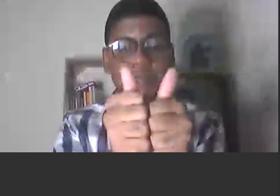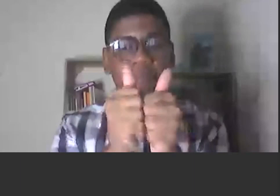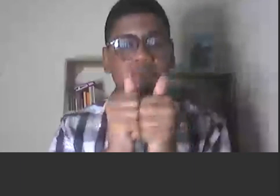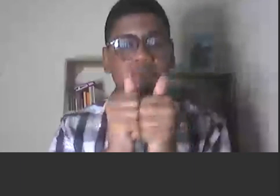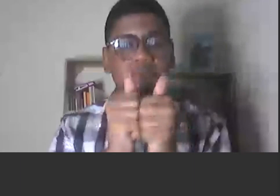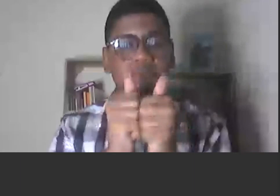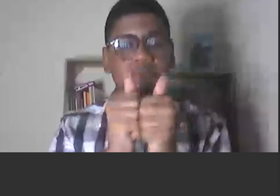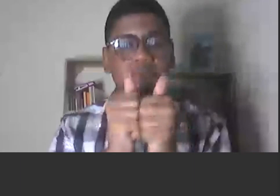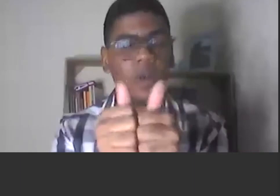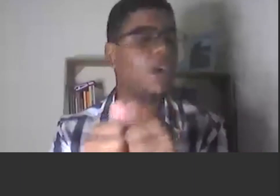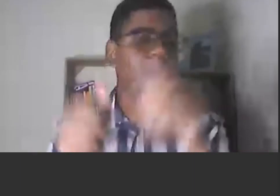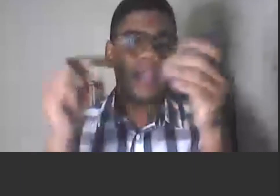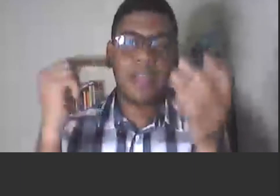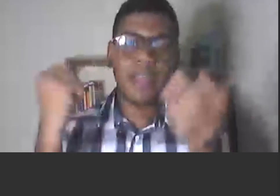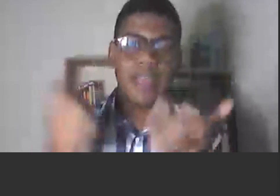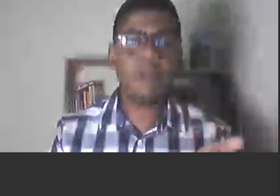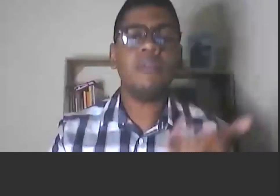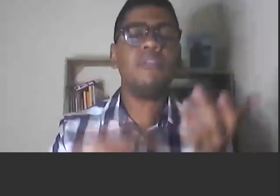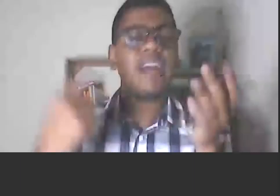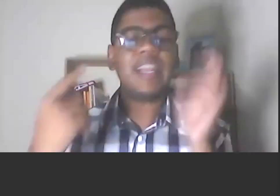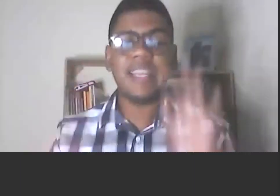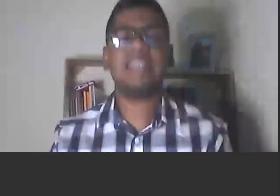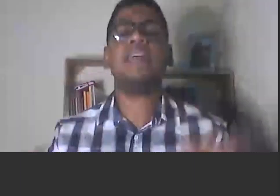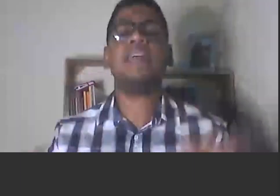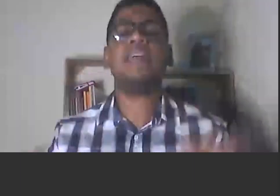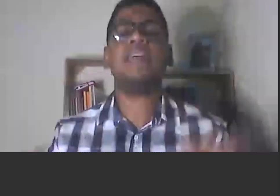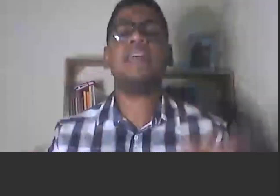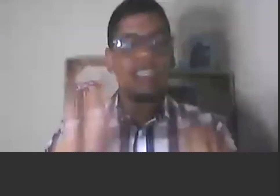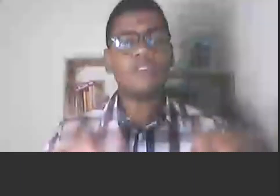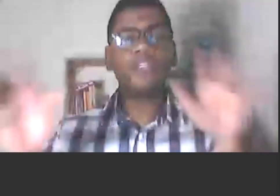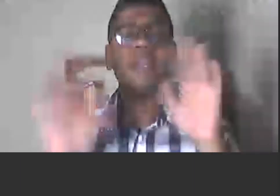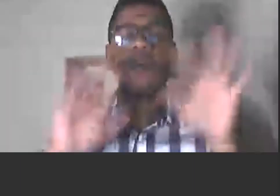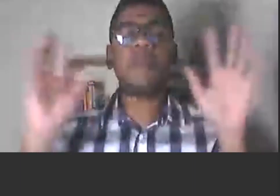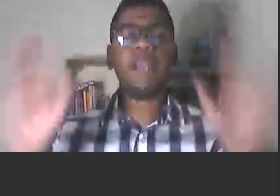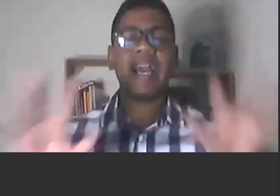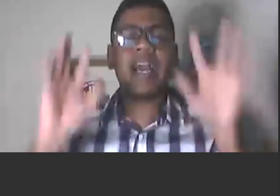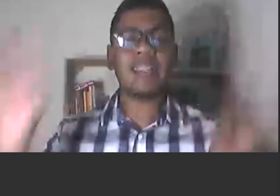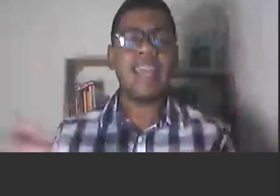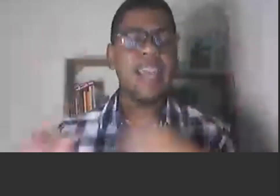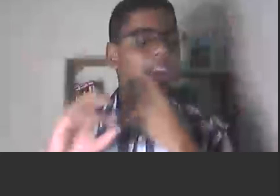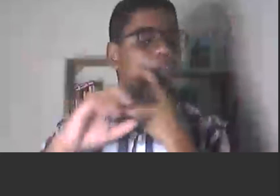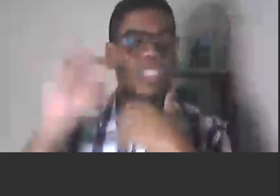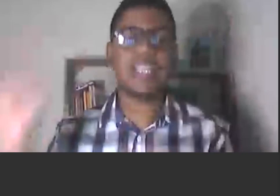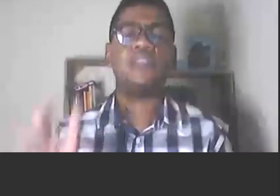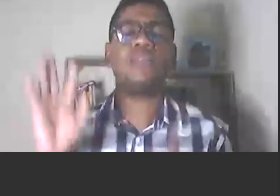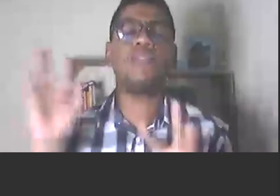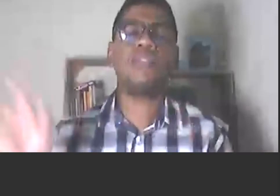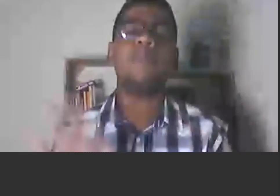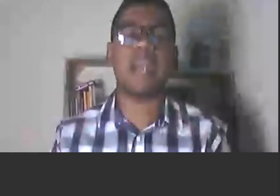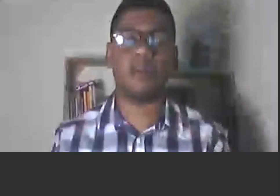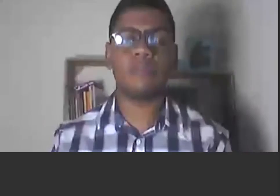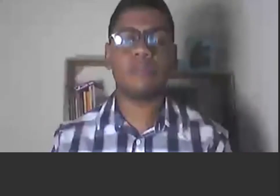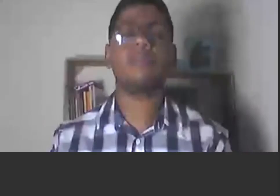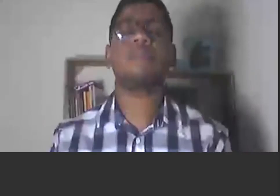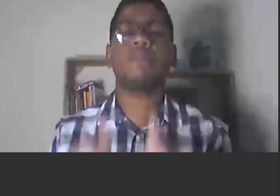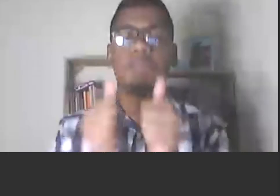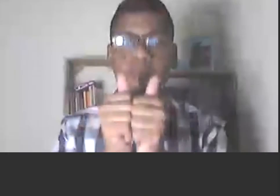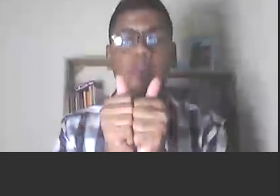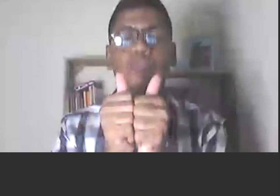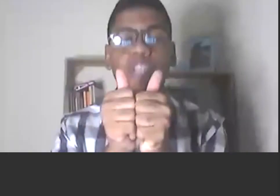esse, tá? Ó, eu e Vanessa combinou de me acompanhar até o estágio no